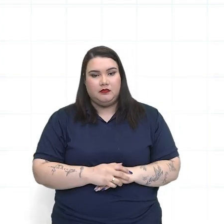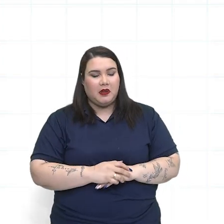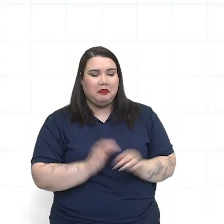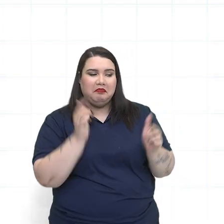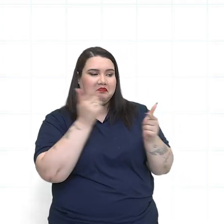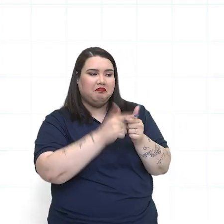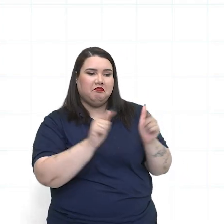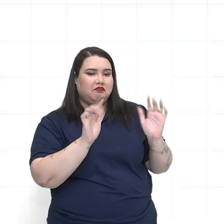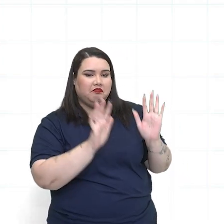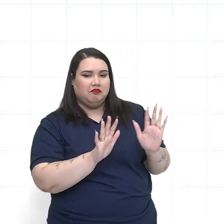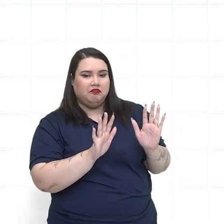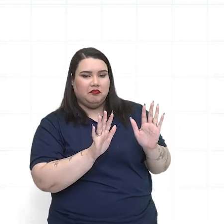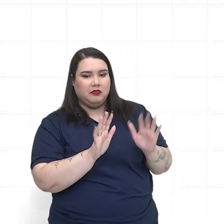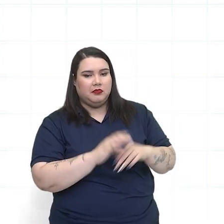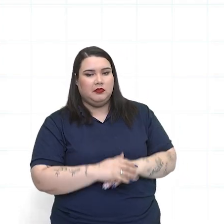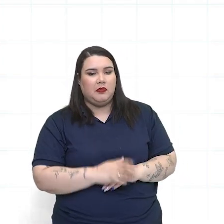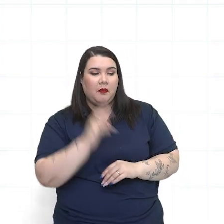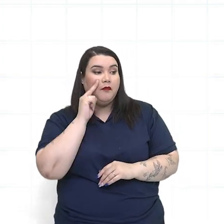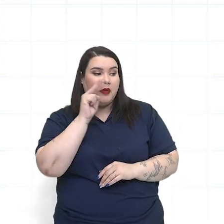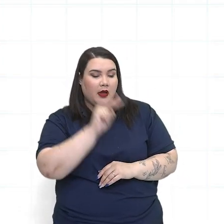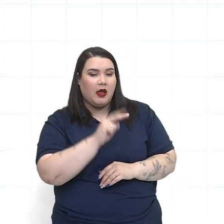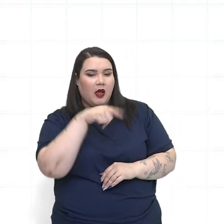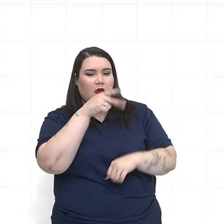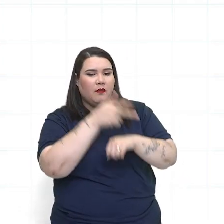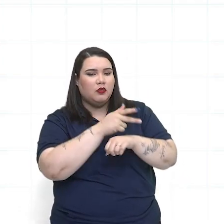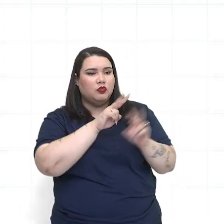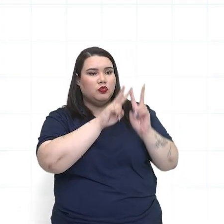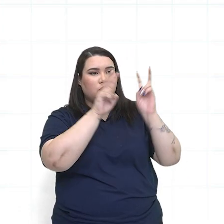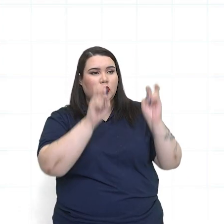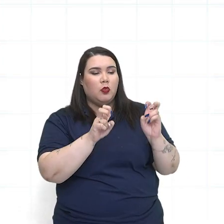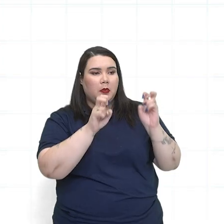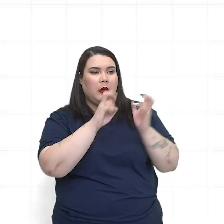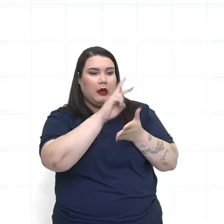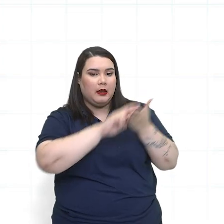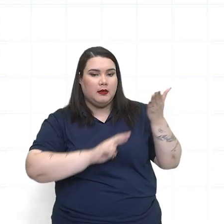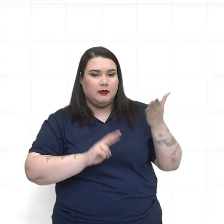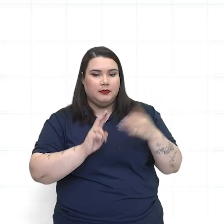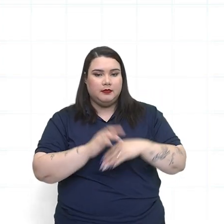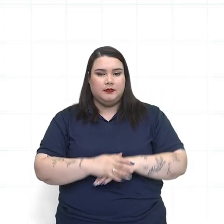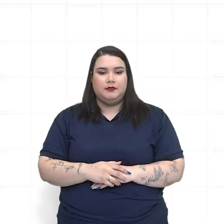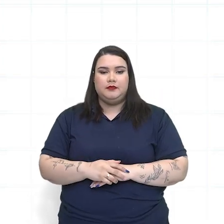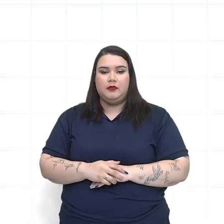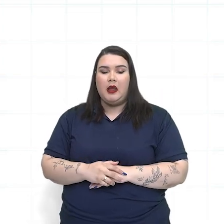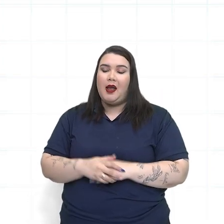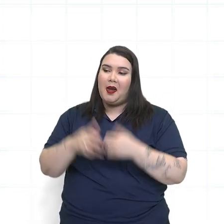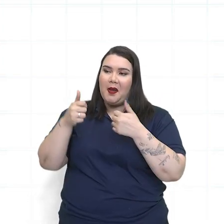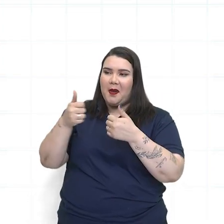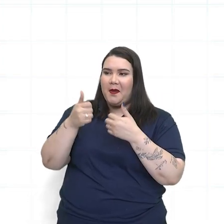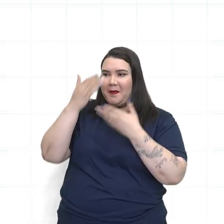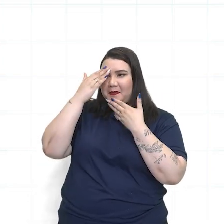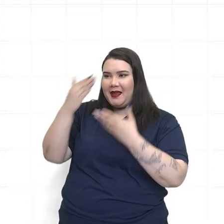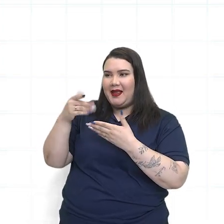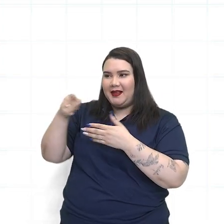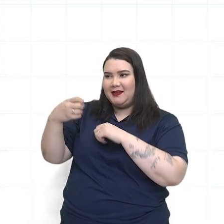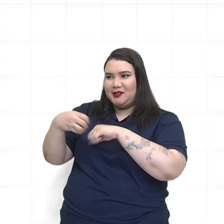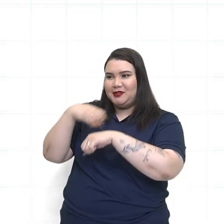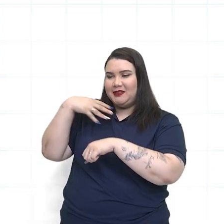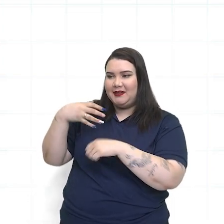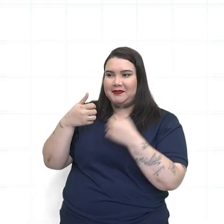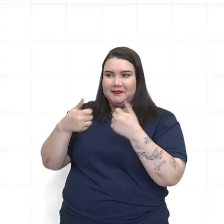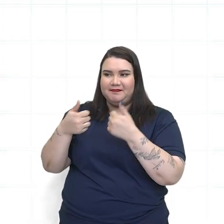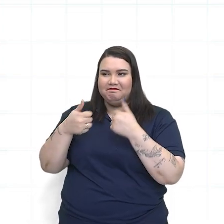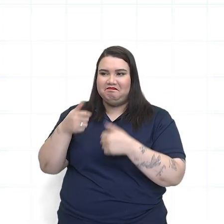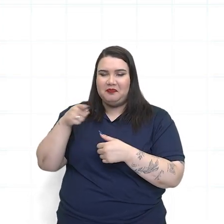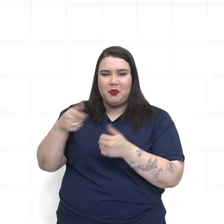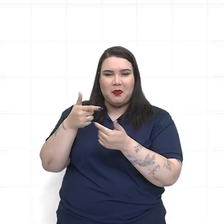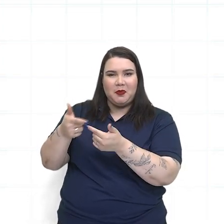Pedro, relaxa, vai sim. Vi sim, era sobre o tema da redação. A Maria diz, valeu pela dica, Pedro.